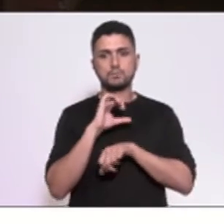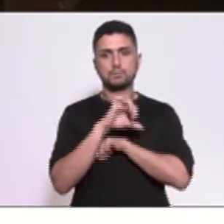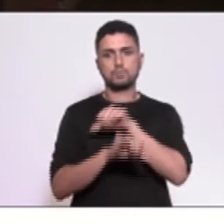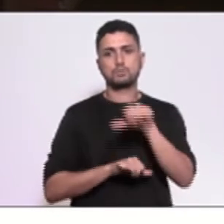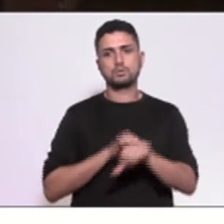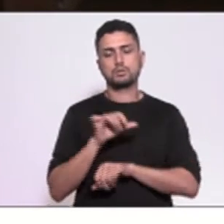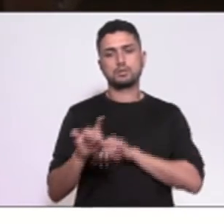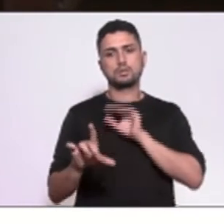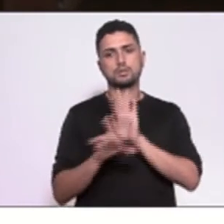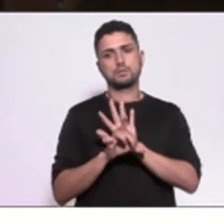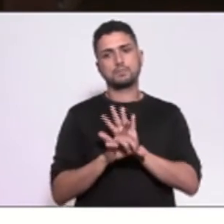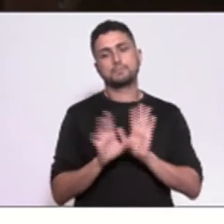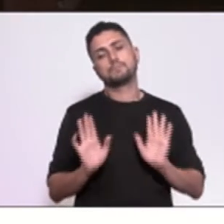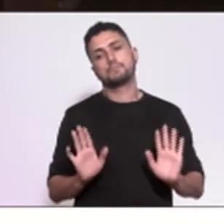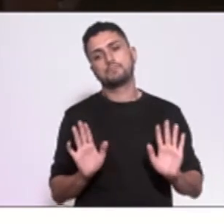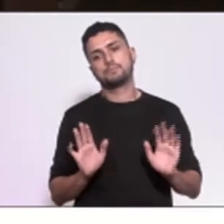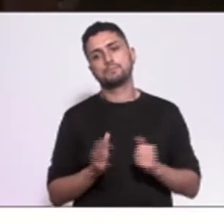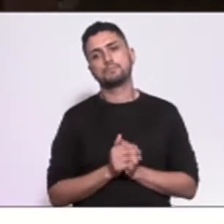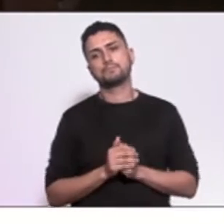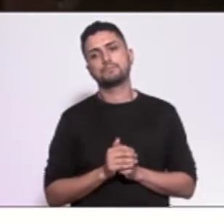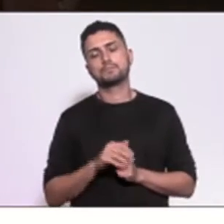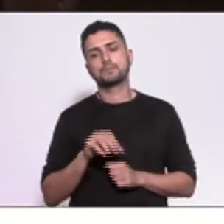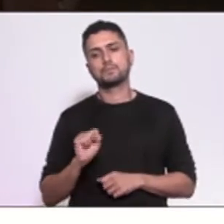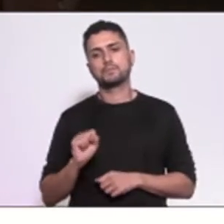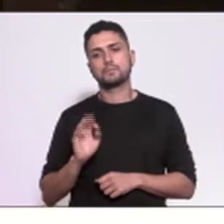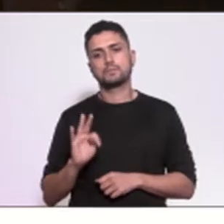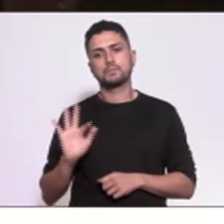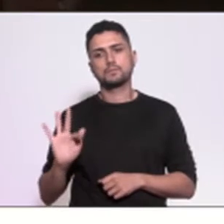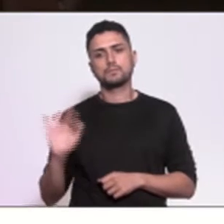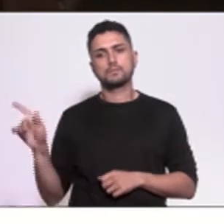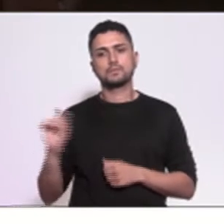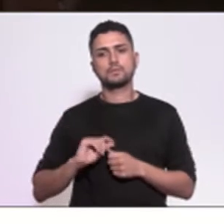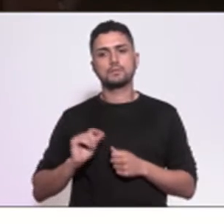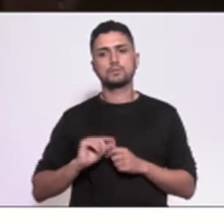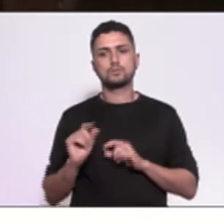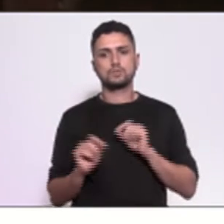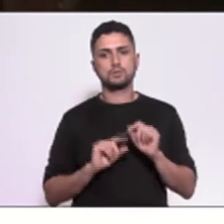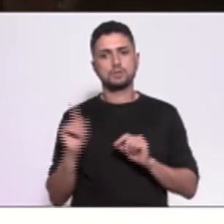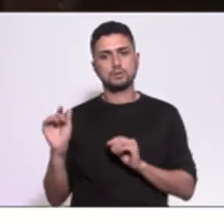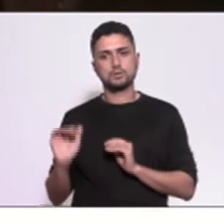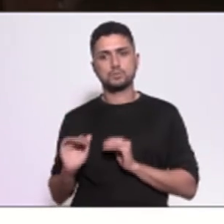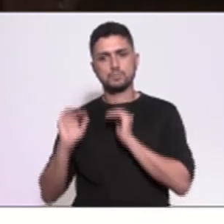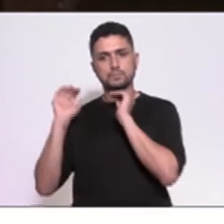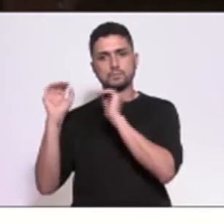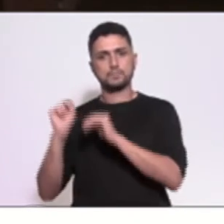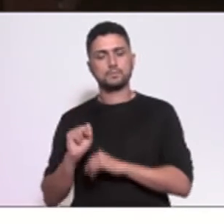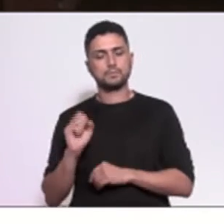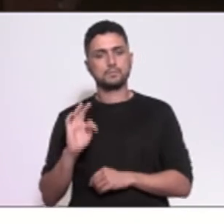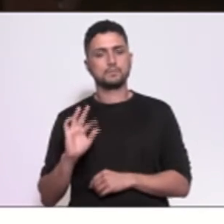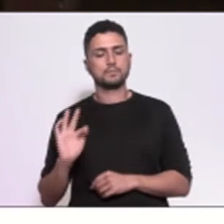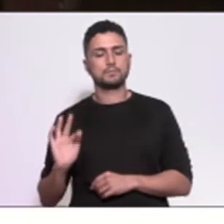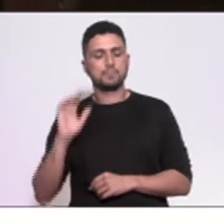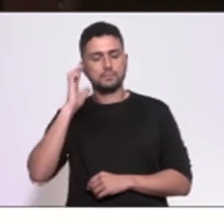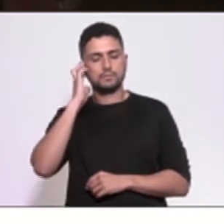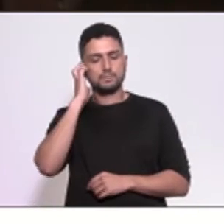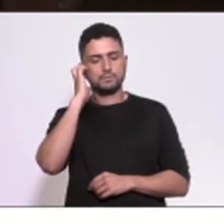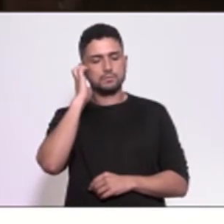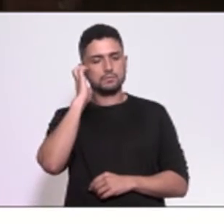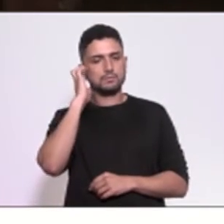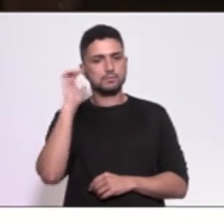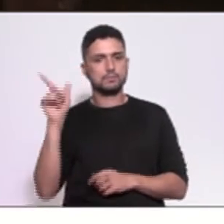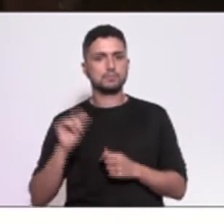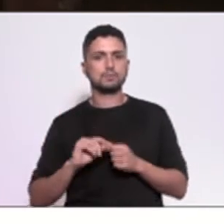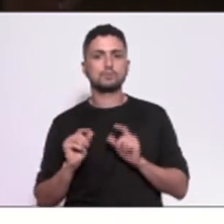lei. Agora, o que fez o STF? O que a Suprema Corte fez? O STF